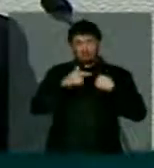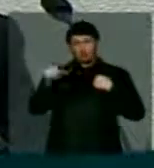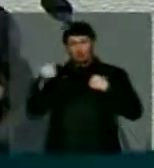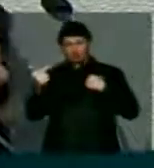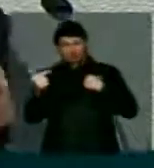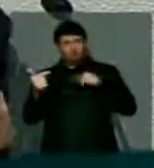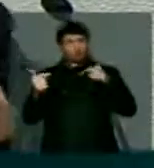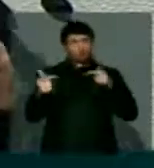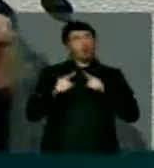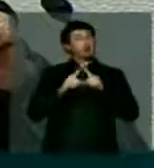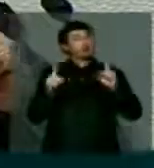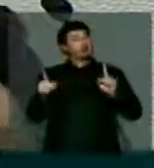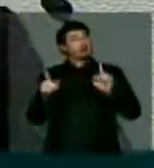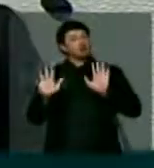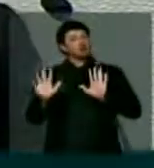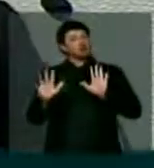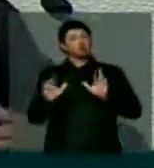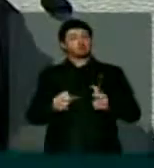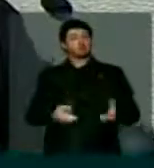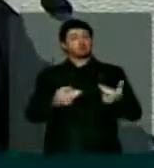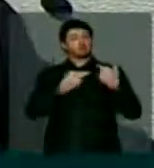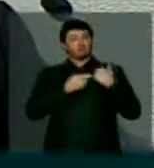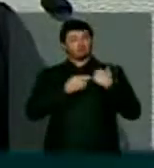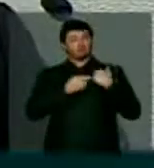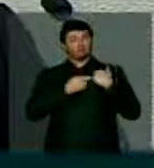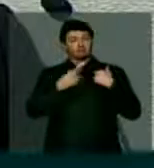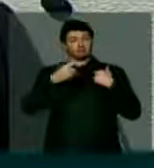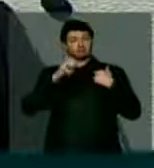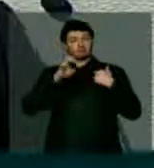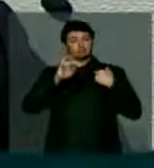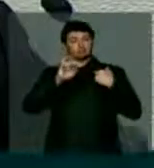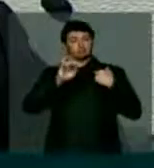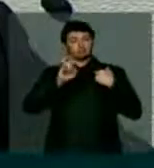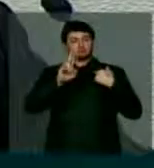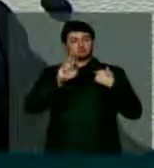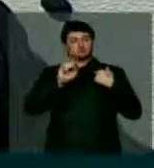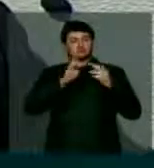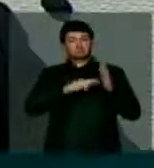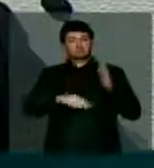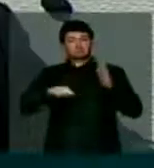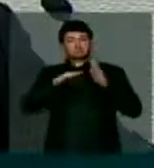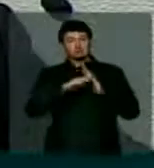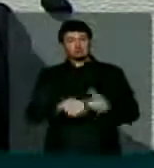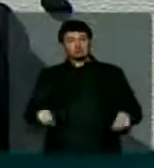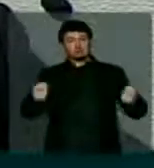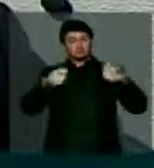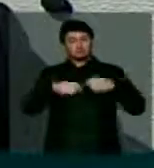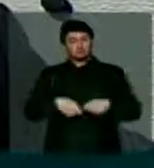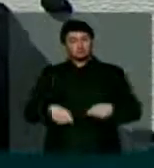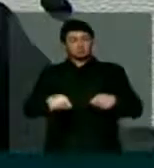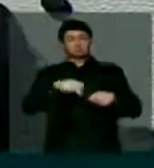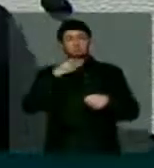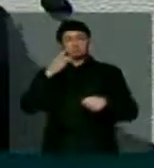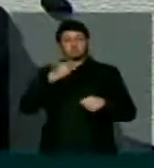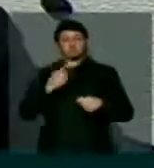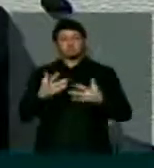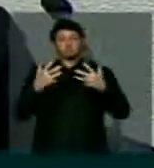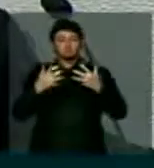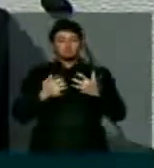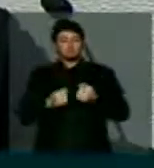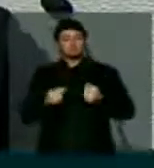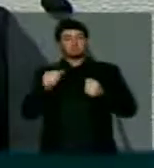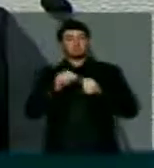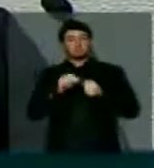nem para outra, porém, a atribuição à Petrobras de toda a capacidade de dizer